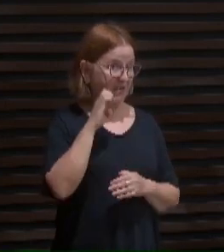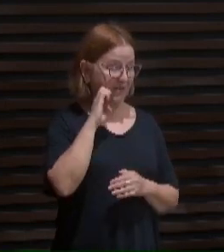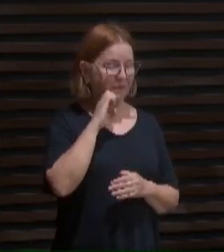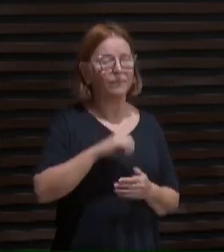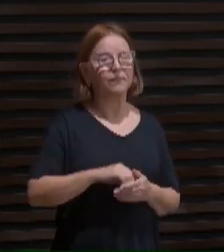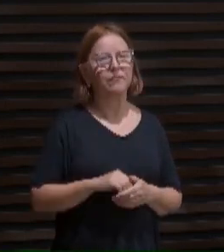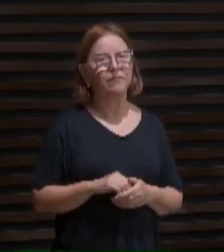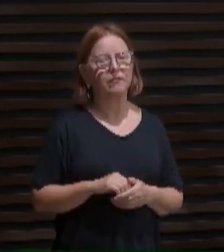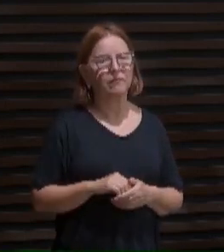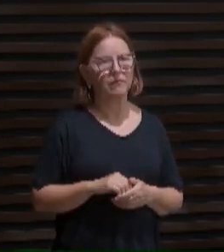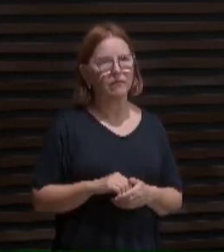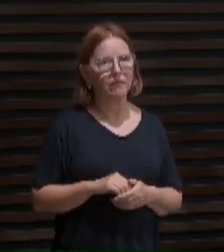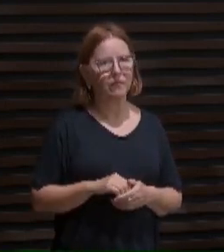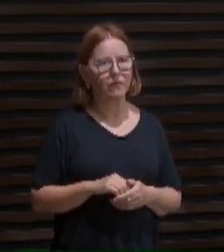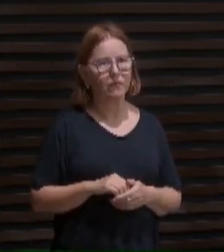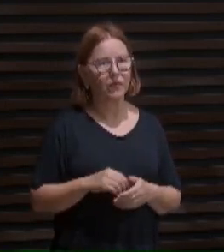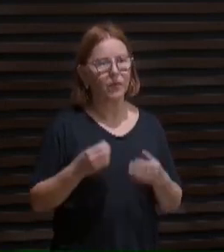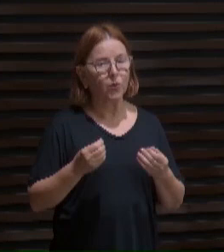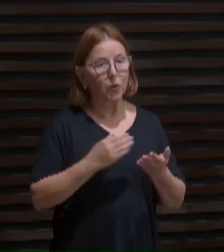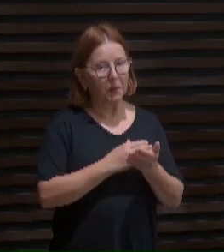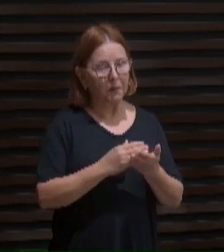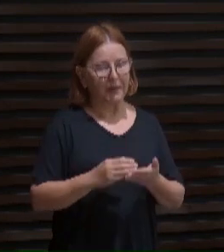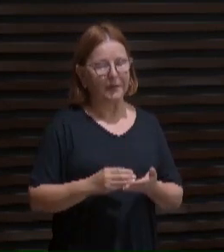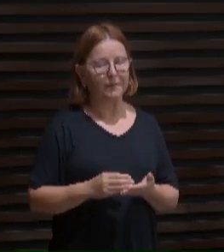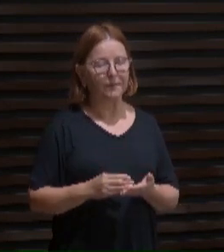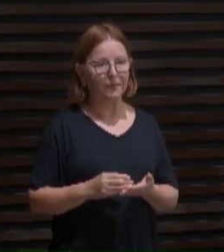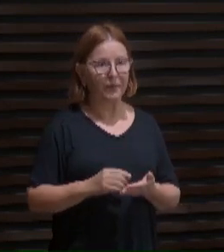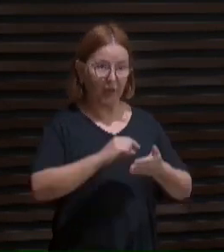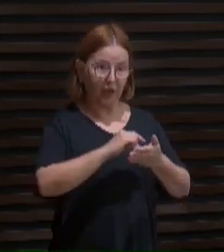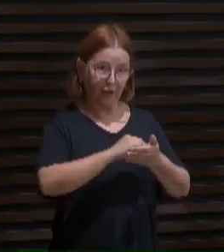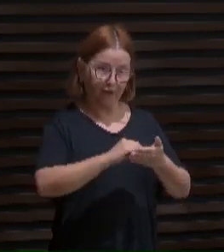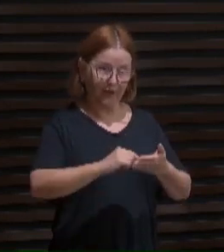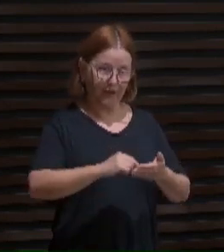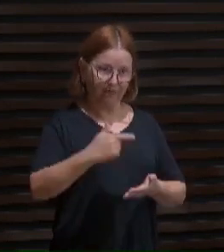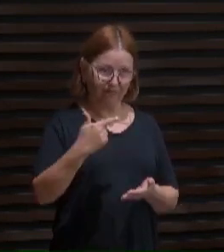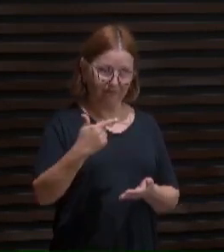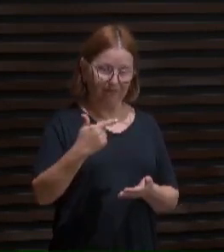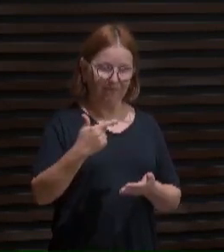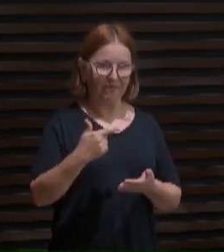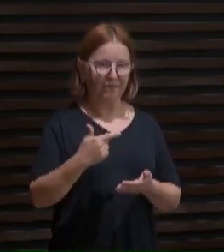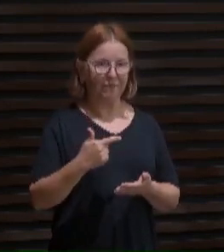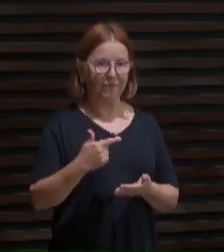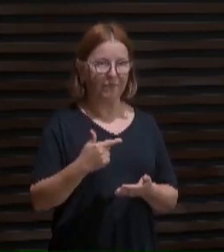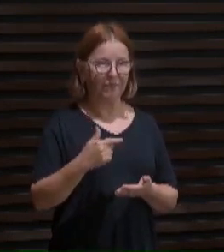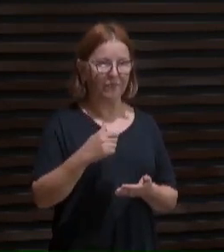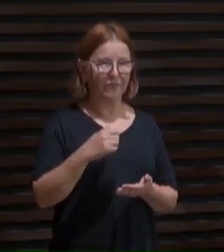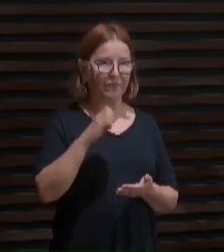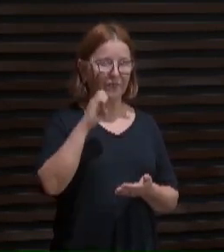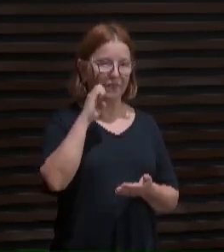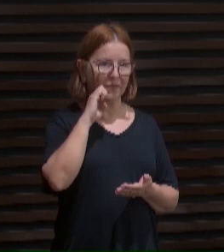Como é que começa esta questão toda? Vamos ver o versículo 2. Respondeu-lhe a mulher: